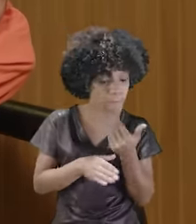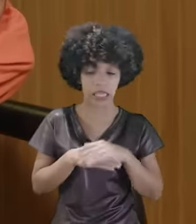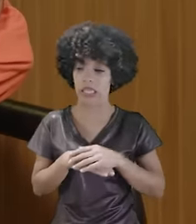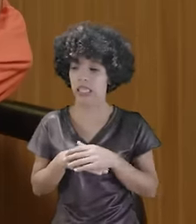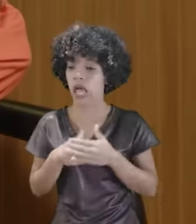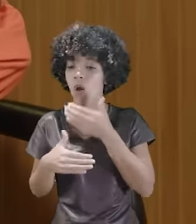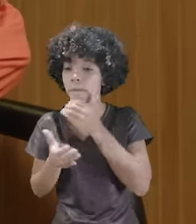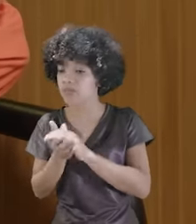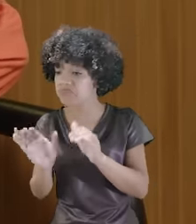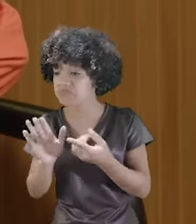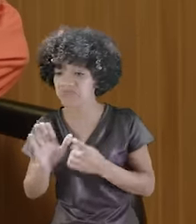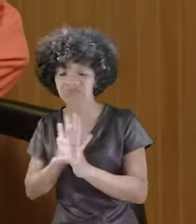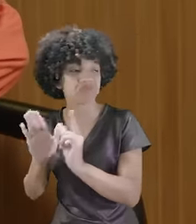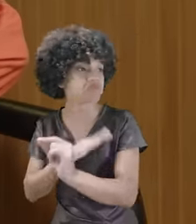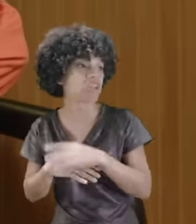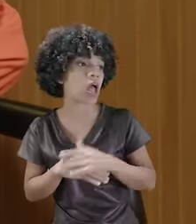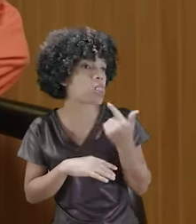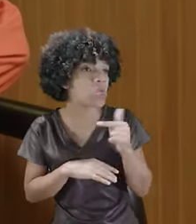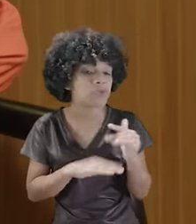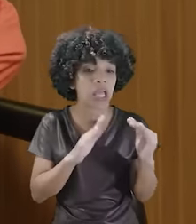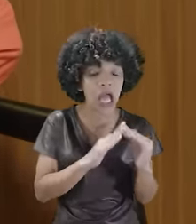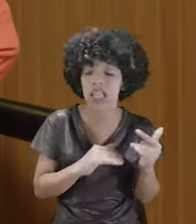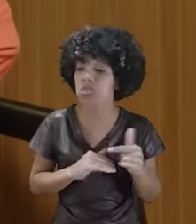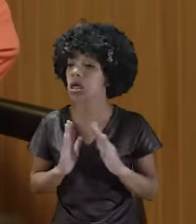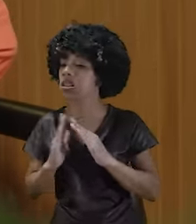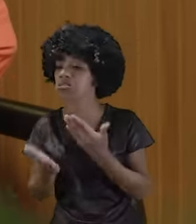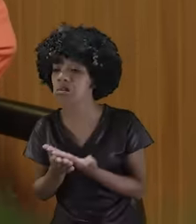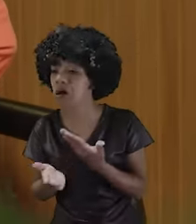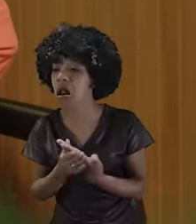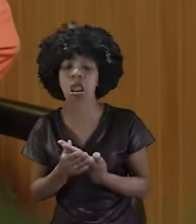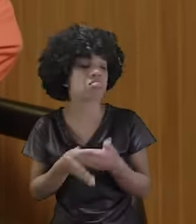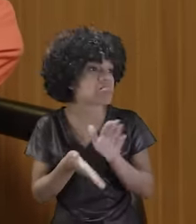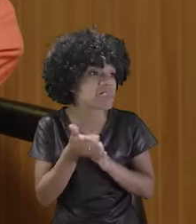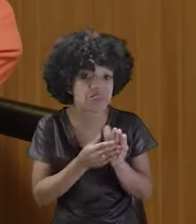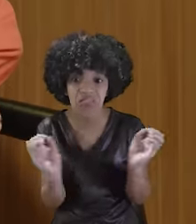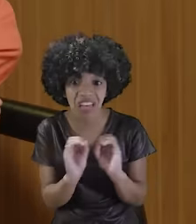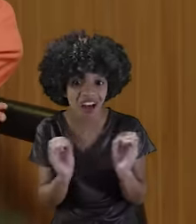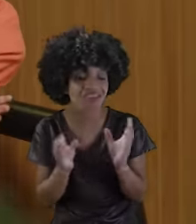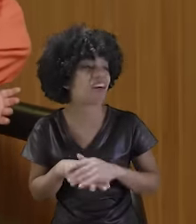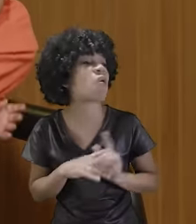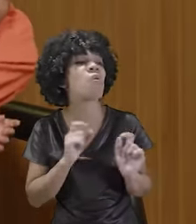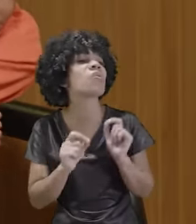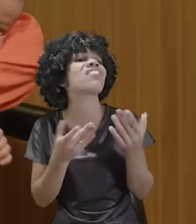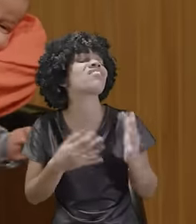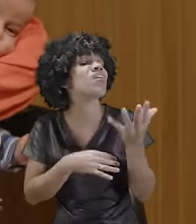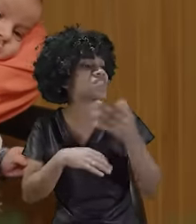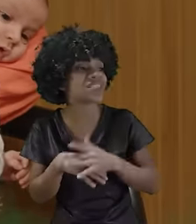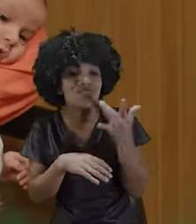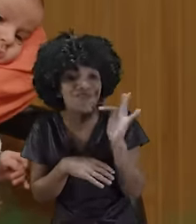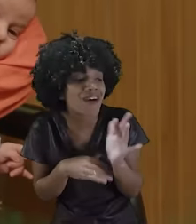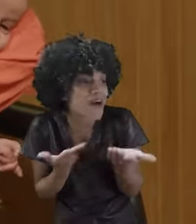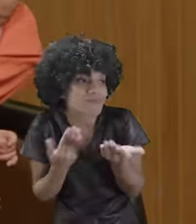estavam arroxeado não uma escola não tem casa não tem nada tem o quê na sua vida não tem mais você não sabe o que vai